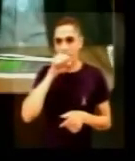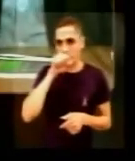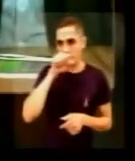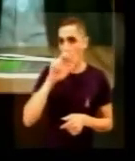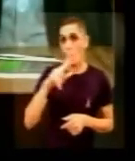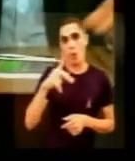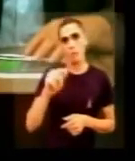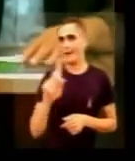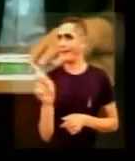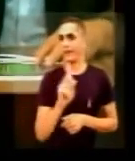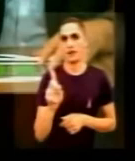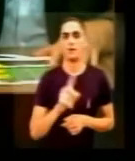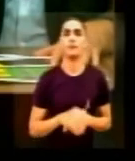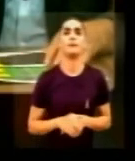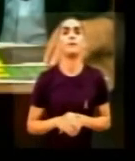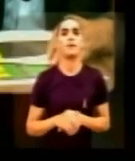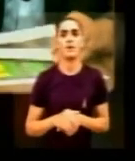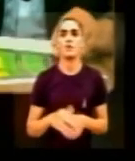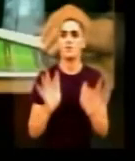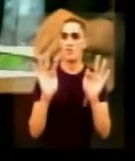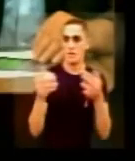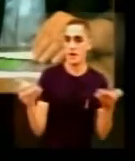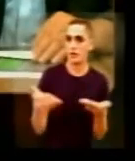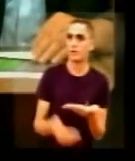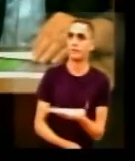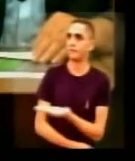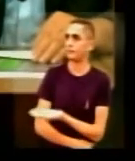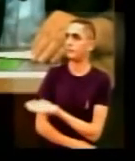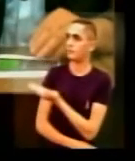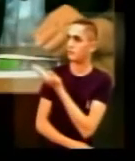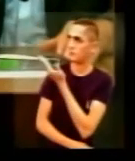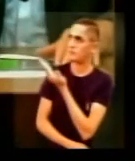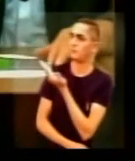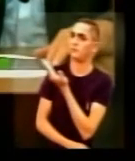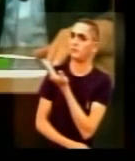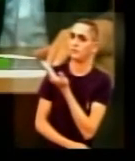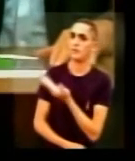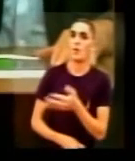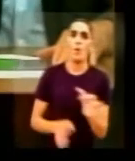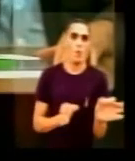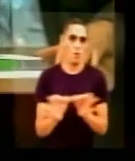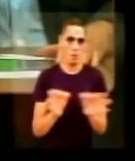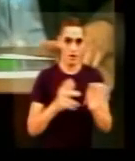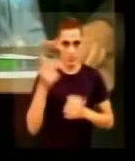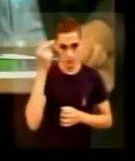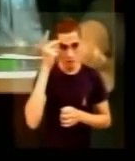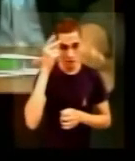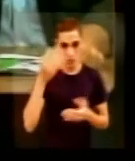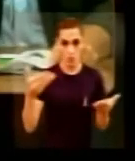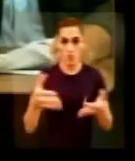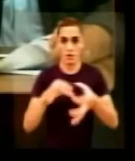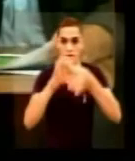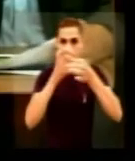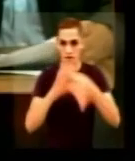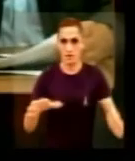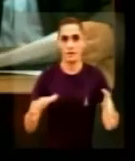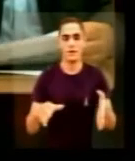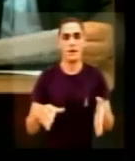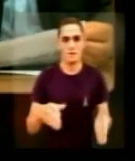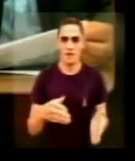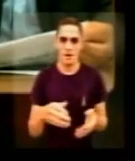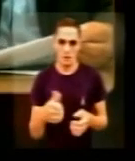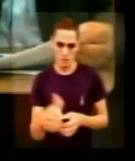Por fim, pessoal, o Plano São Paulo hoje liberou, que estava previsto, as novas